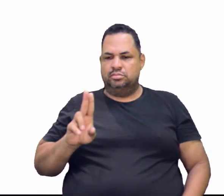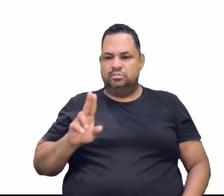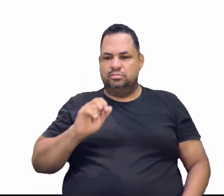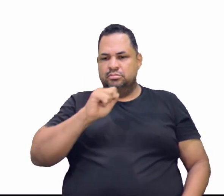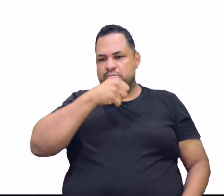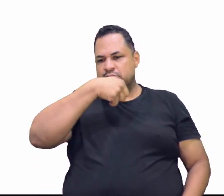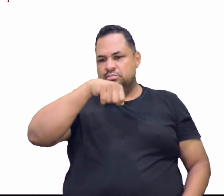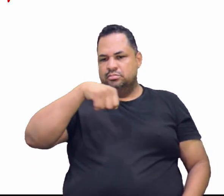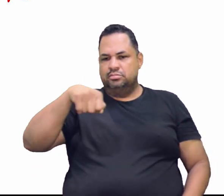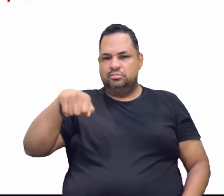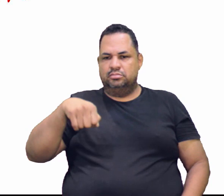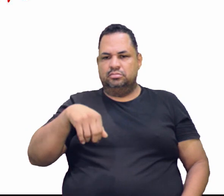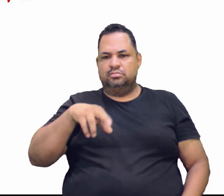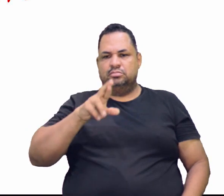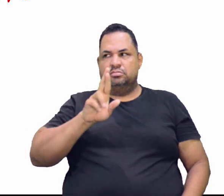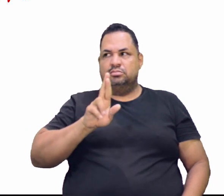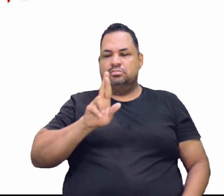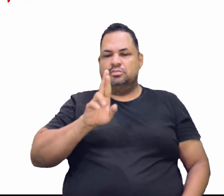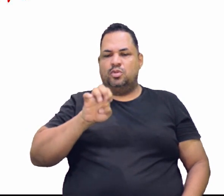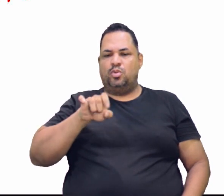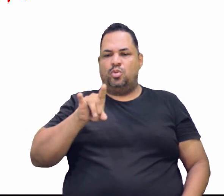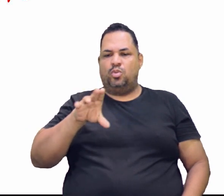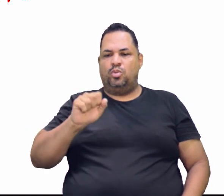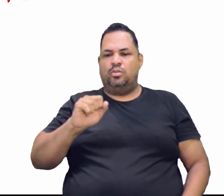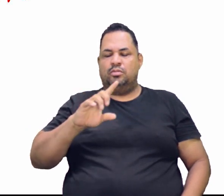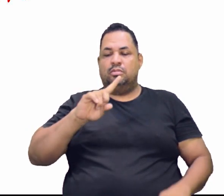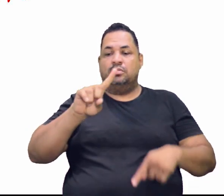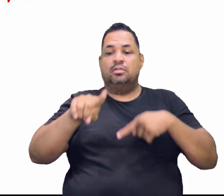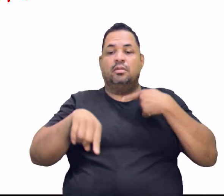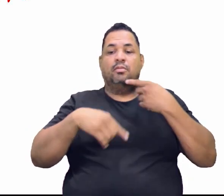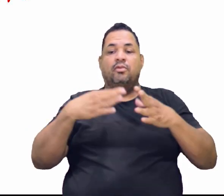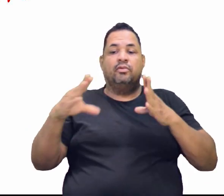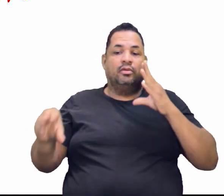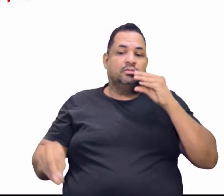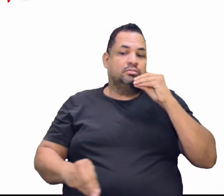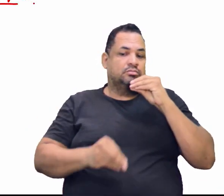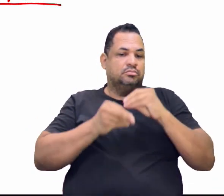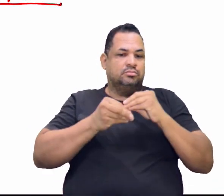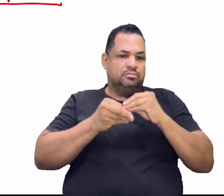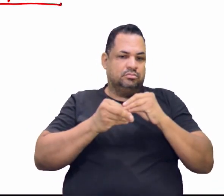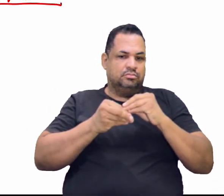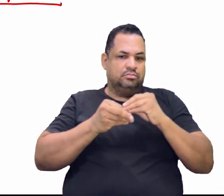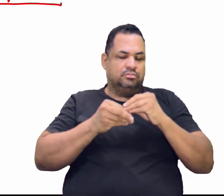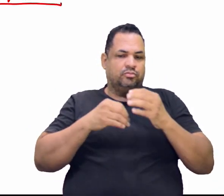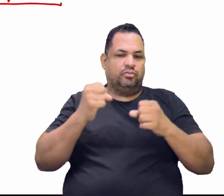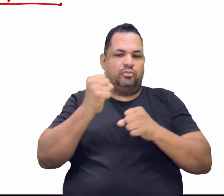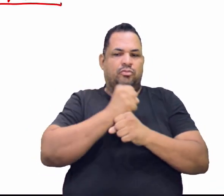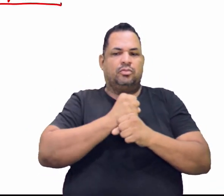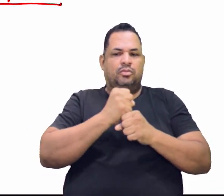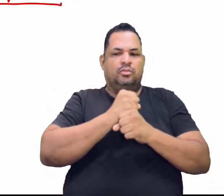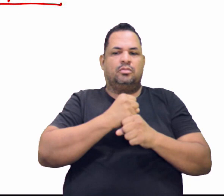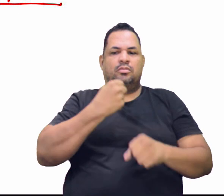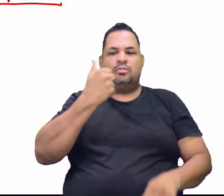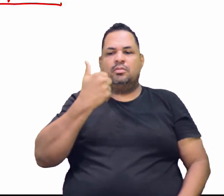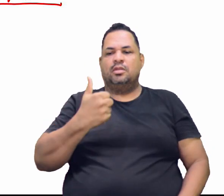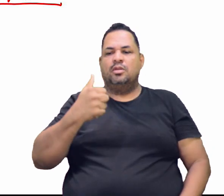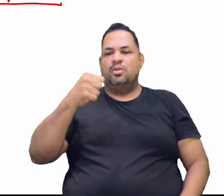Rondon, porque esse nome foi adicionado no nome dele, de batismo, em